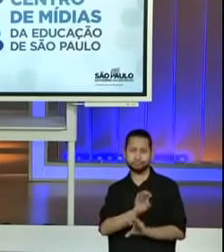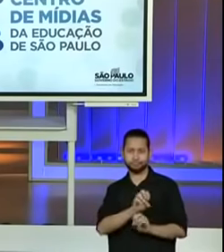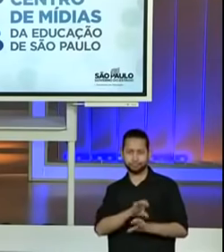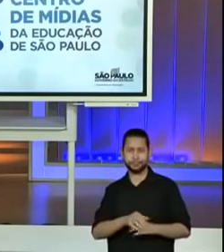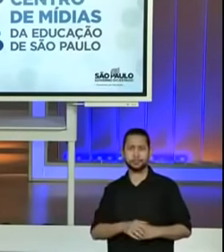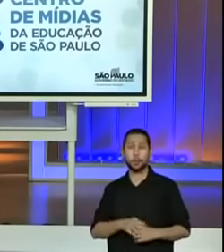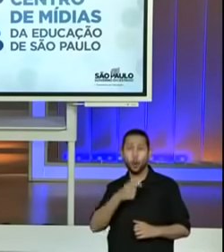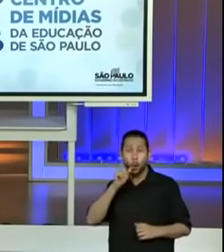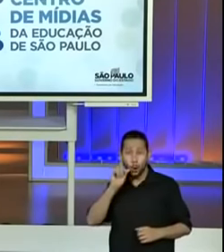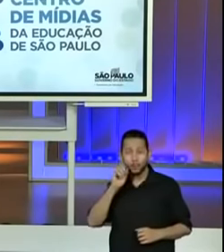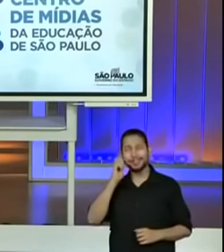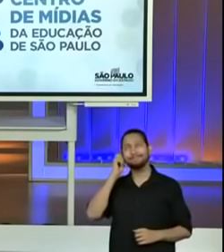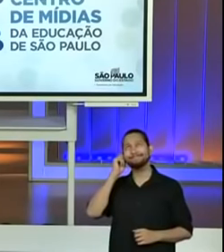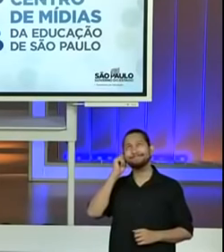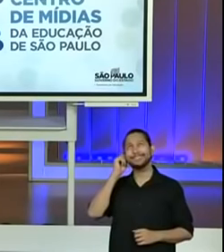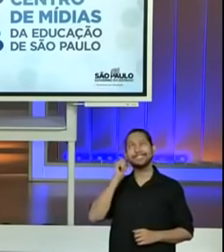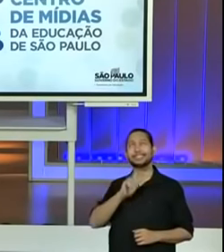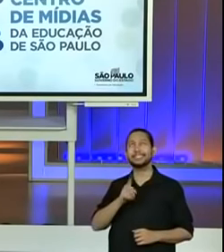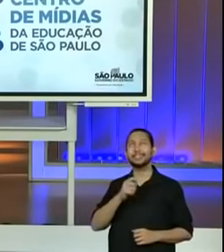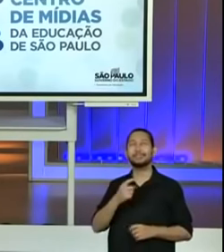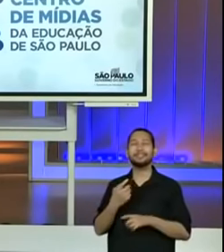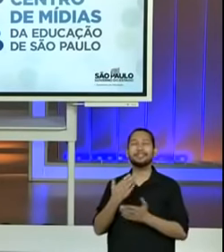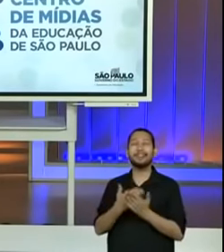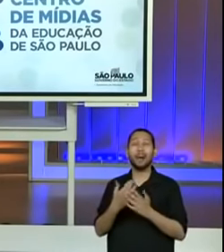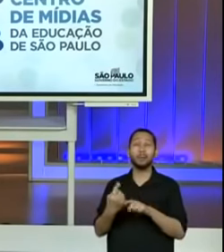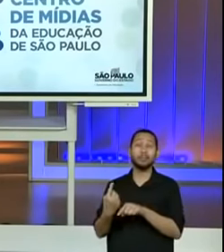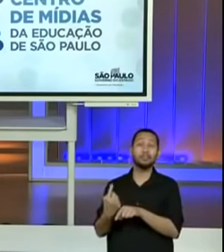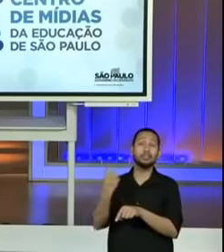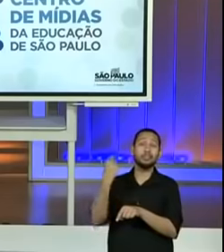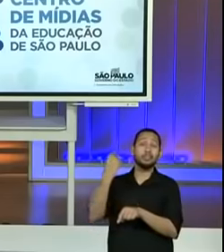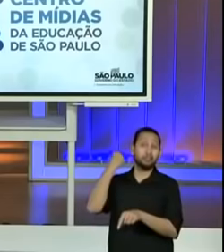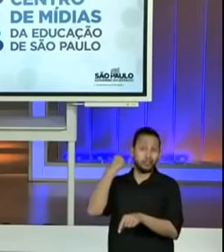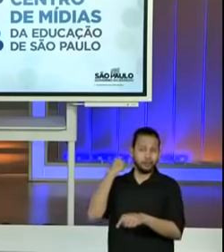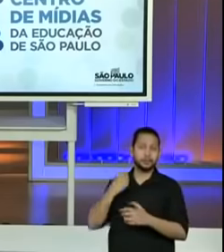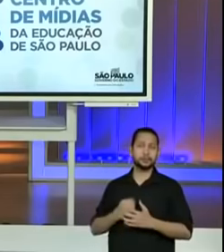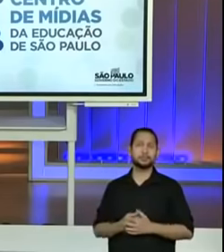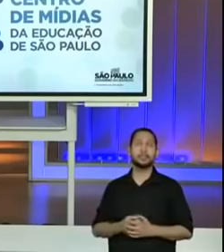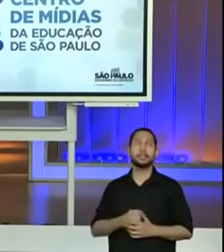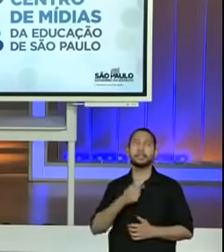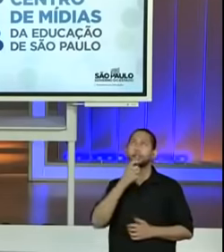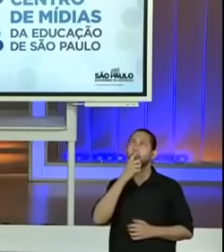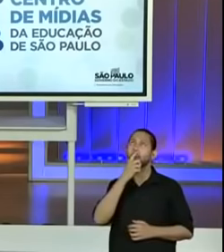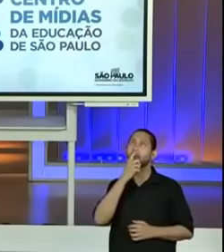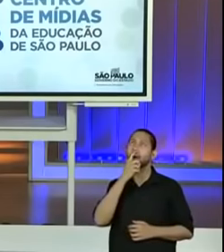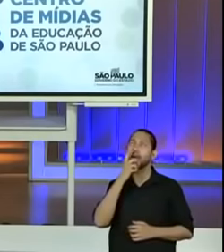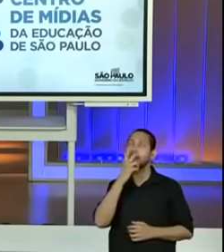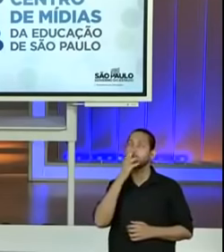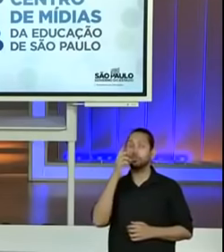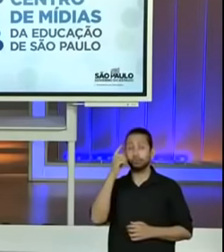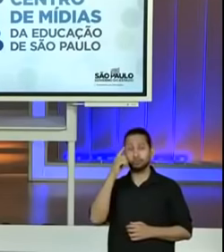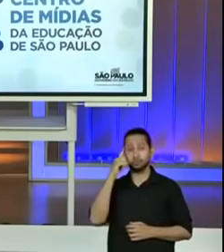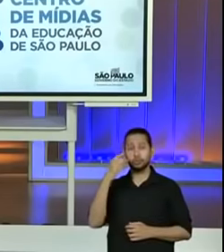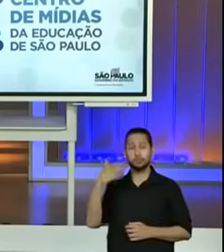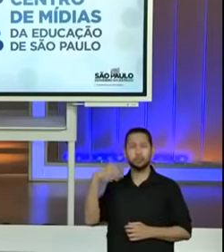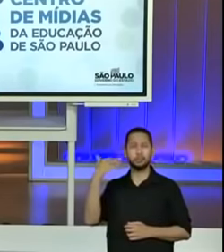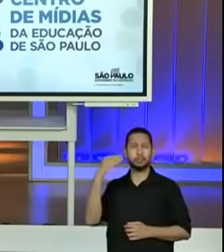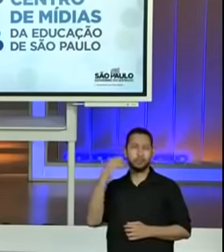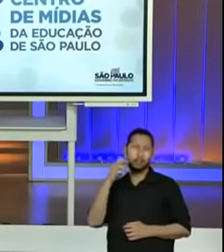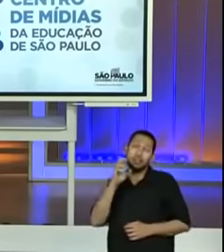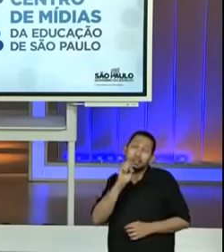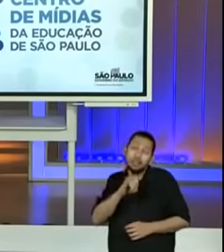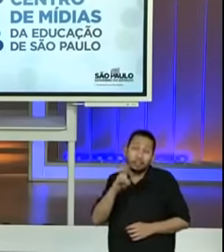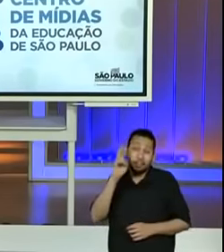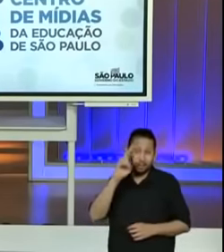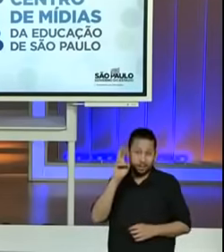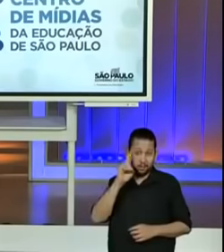aconteceu ontem? Não, não é da aula que aconteceu ontem. É de uma aula um pouquinho mais antiga, não sei se vocês lembram, que